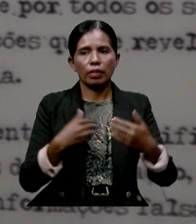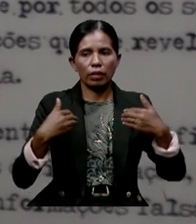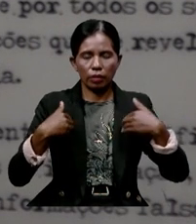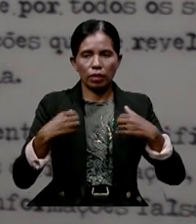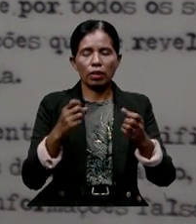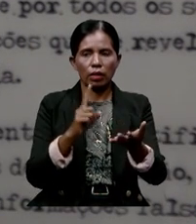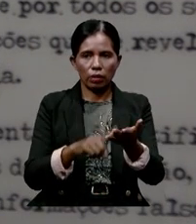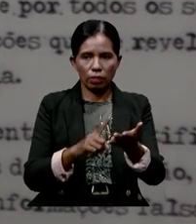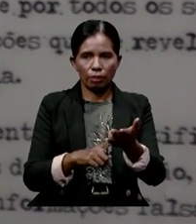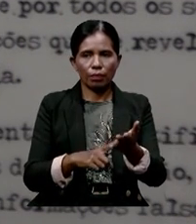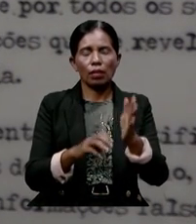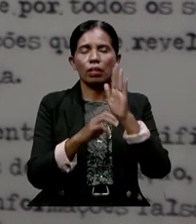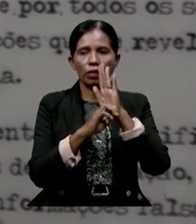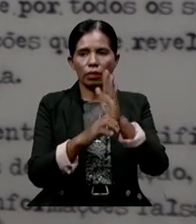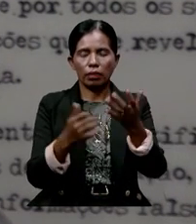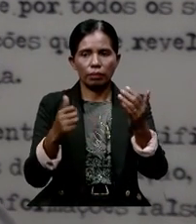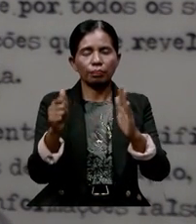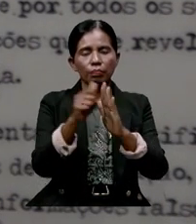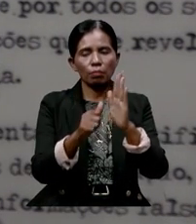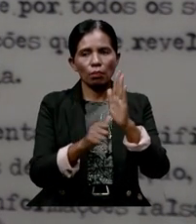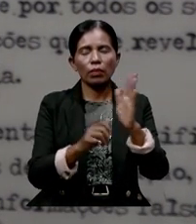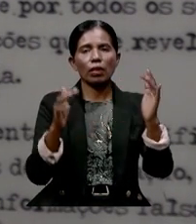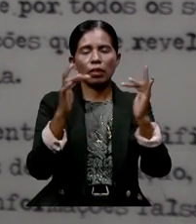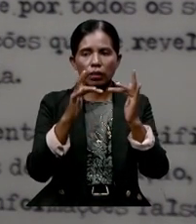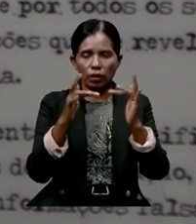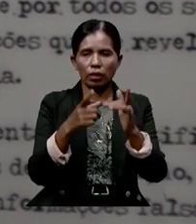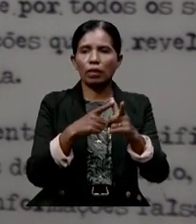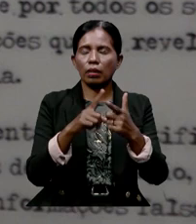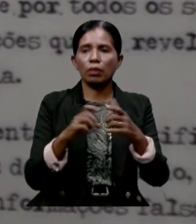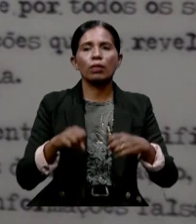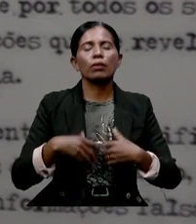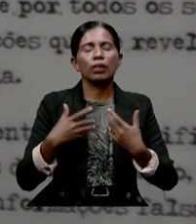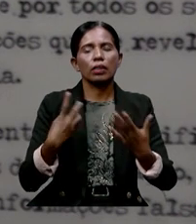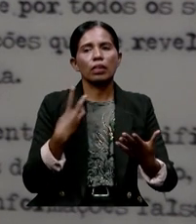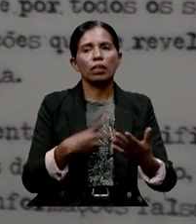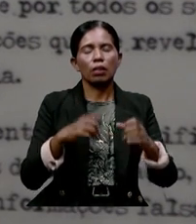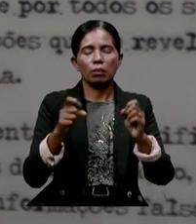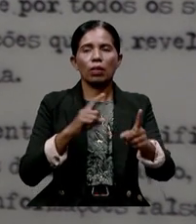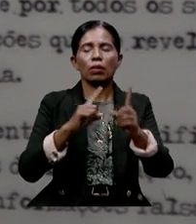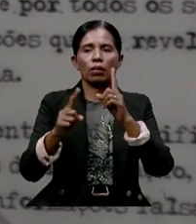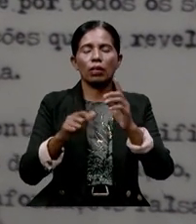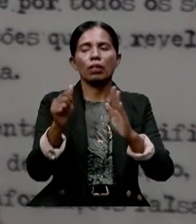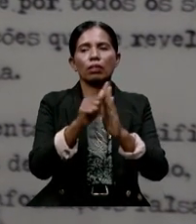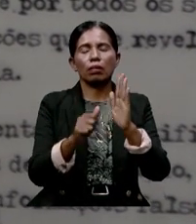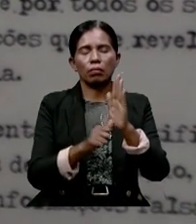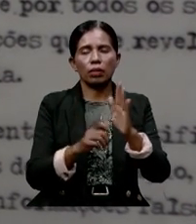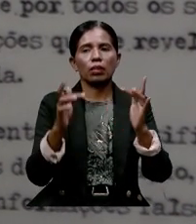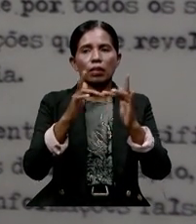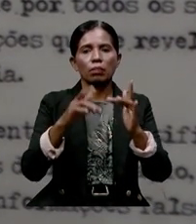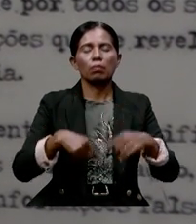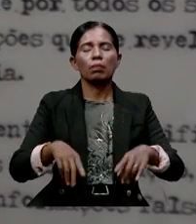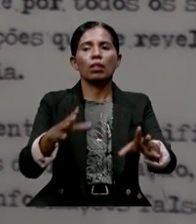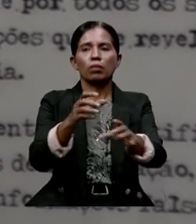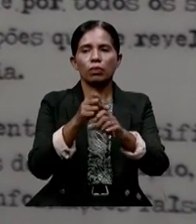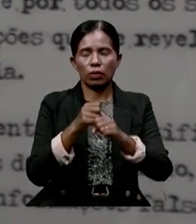discussão. Por exemplo, agora agendamento online ba trata, depois o ensaio ita bele kulia fale agendamento online para ba fotinha. E